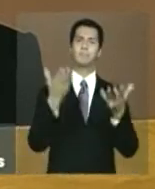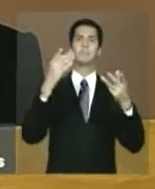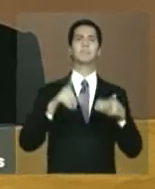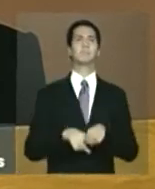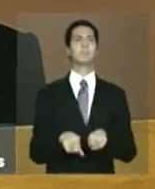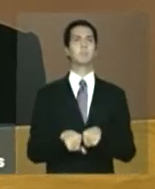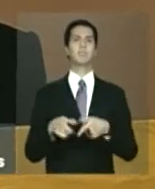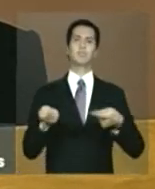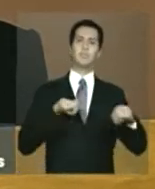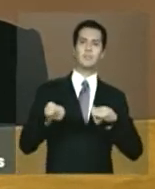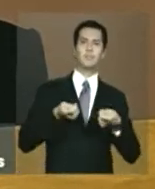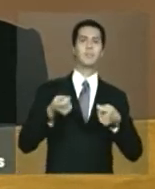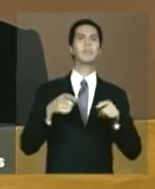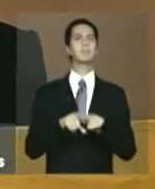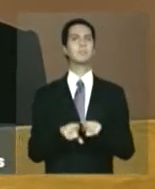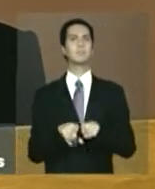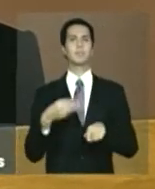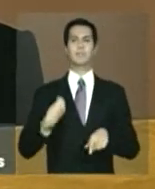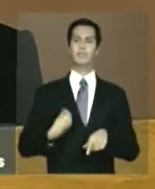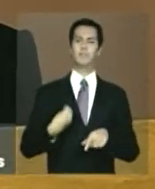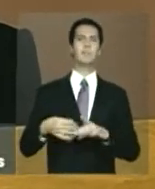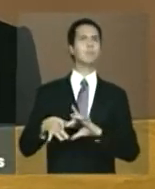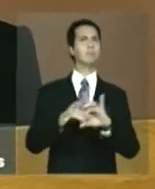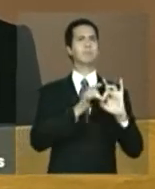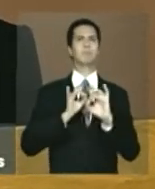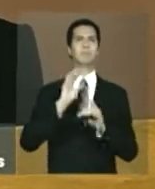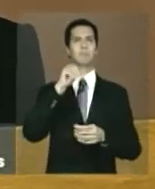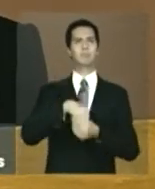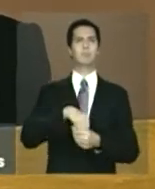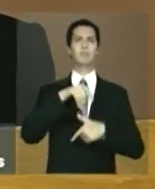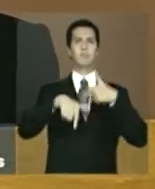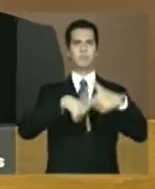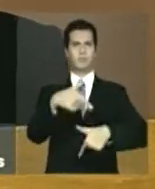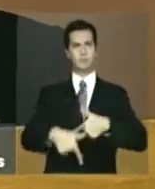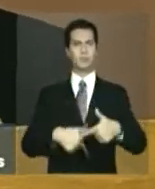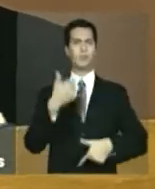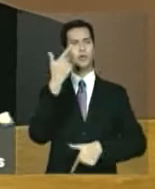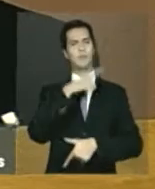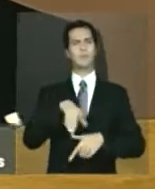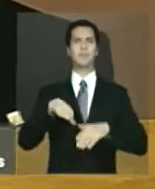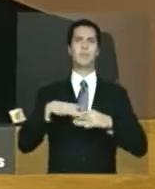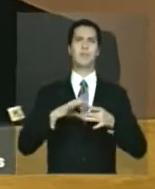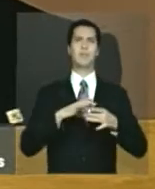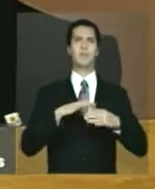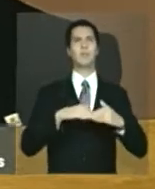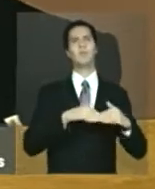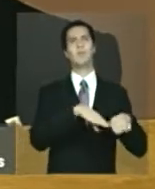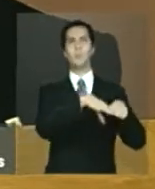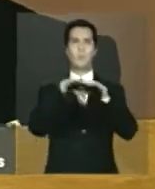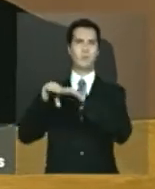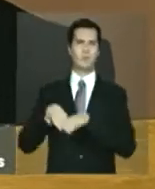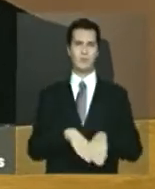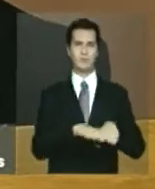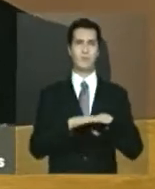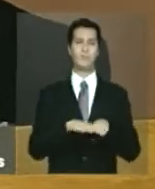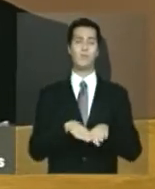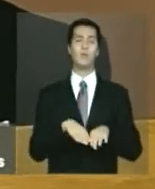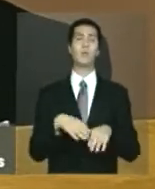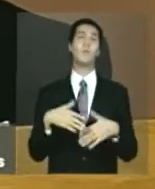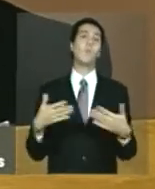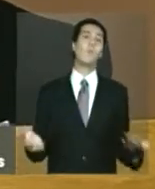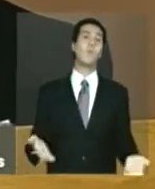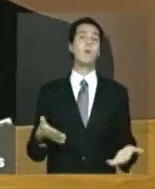e convivência no ambiente do trabalho para a efetivação da Igualdade Quais são os avanços que nós temos